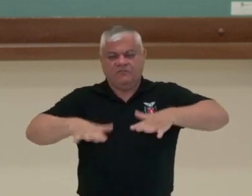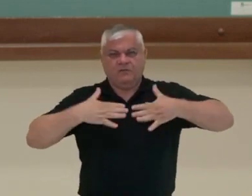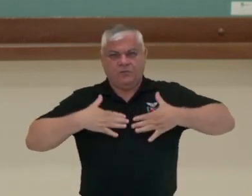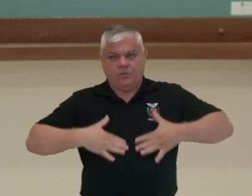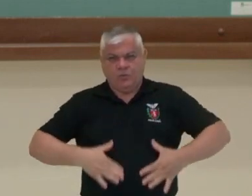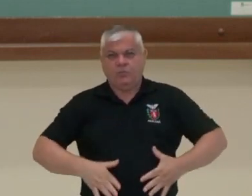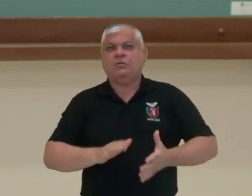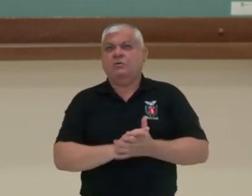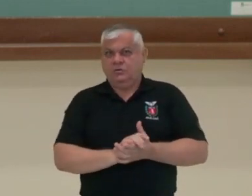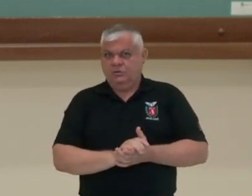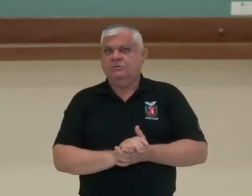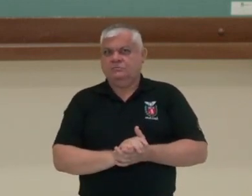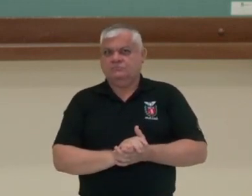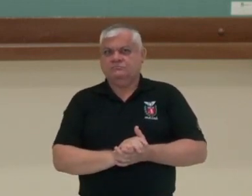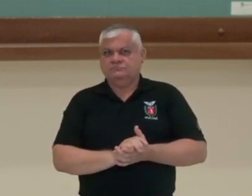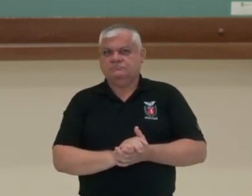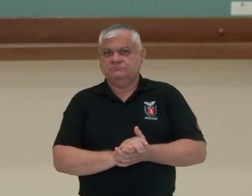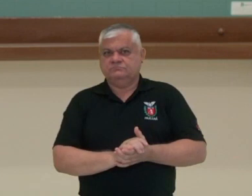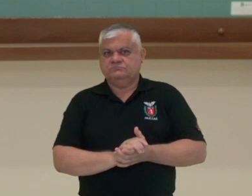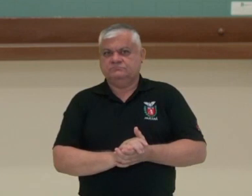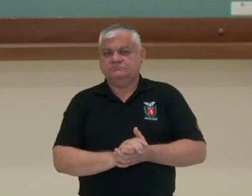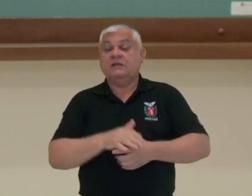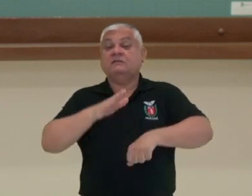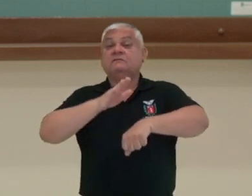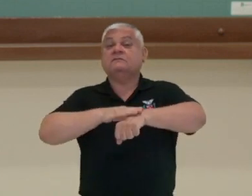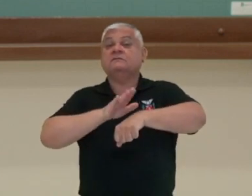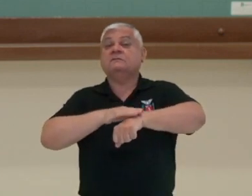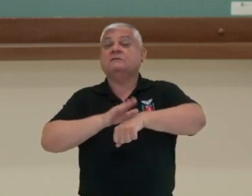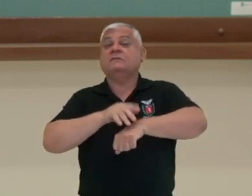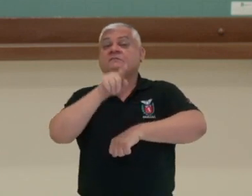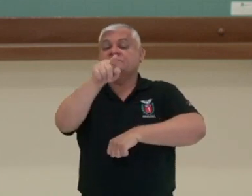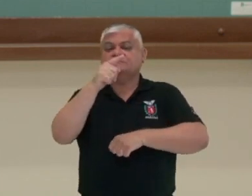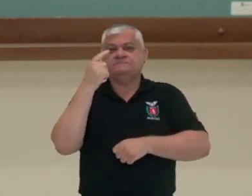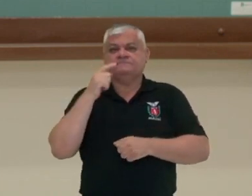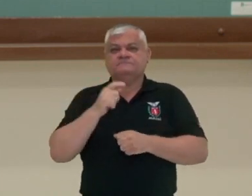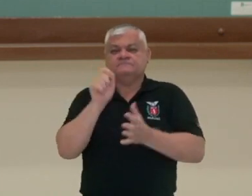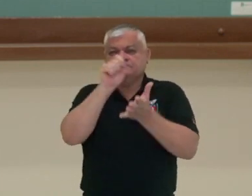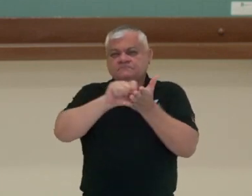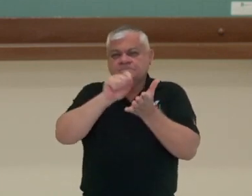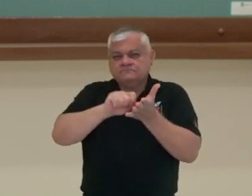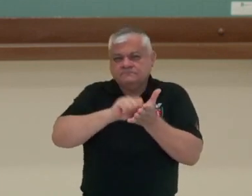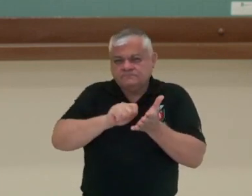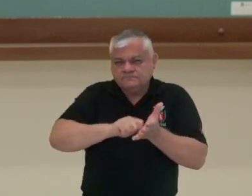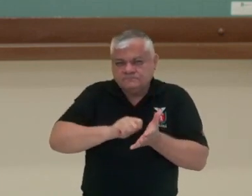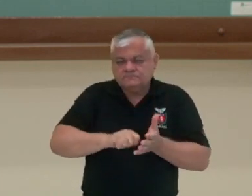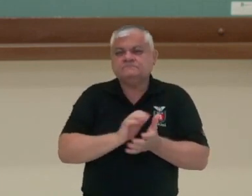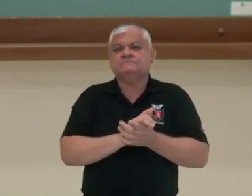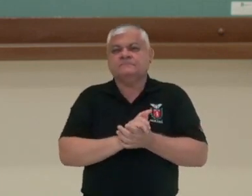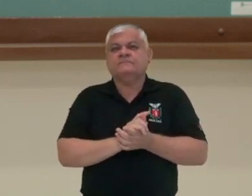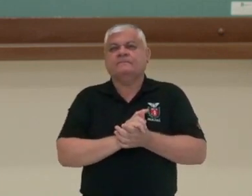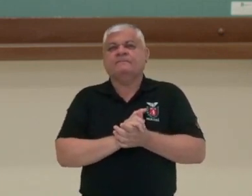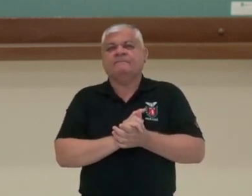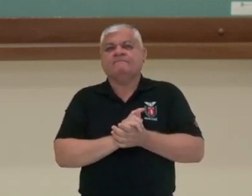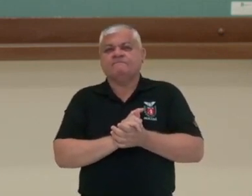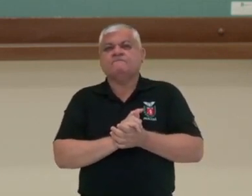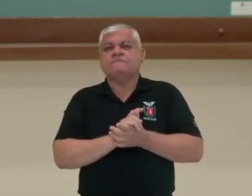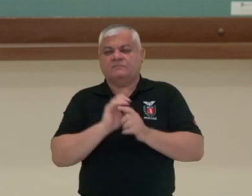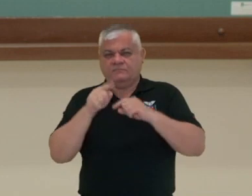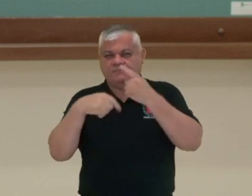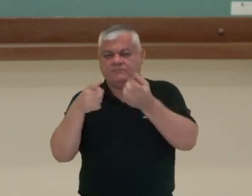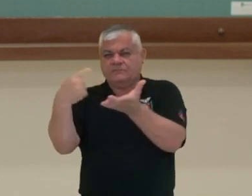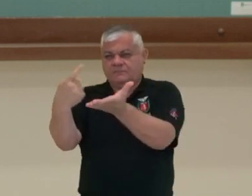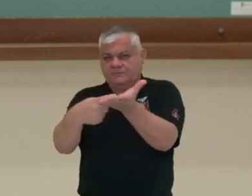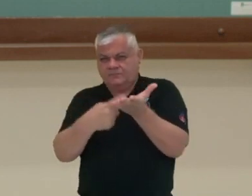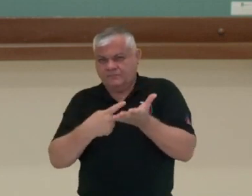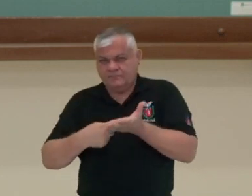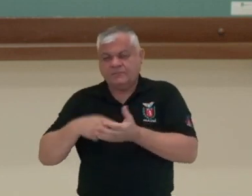o nosso corpo. Um tempinho aí para você fazer as anotações e já depois combinar com o